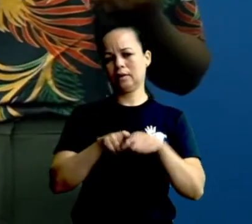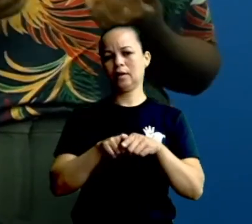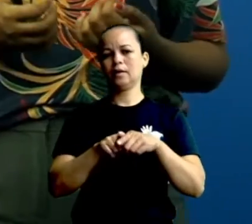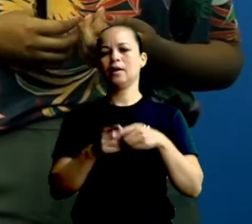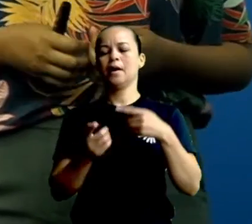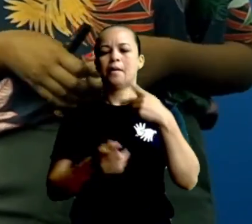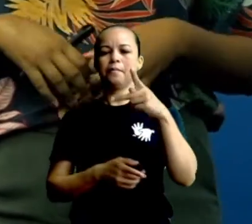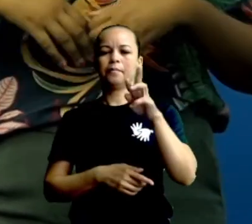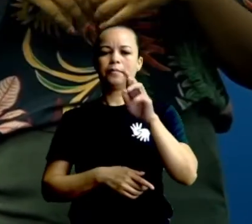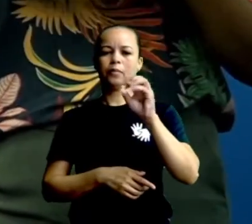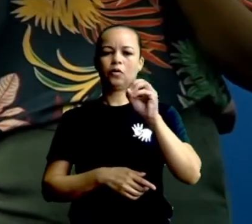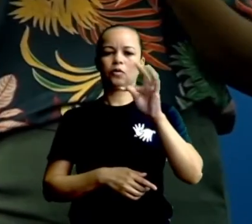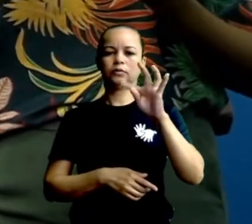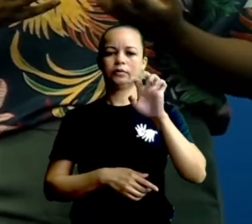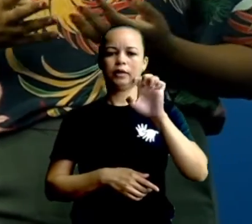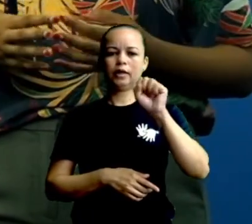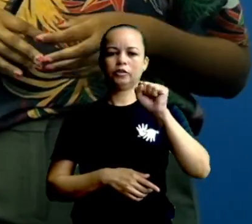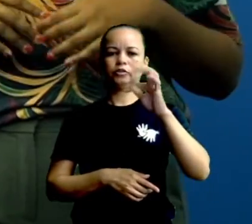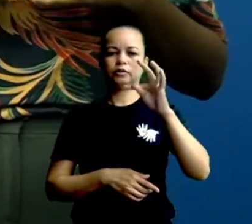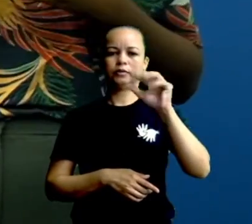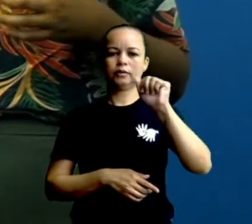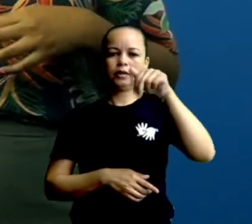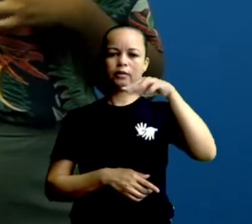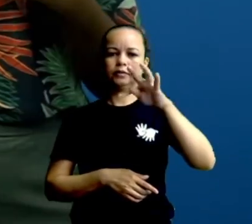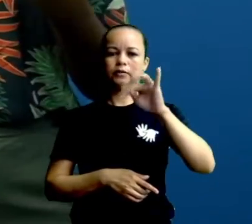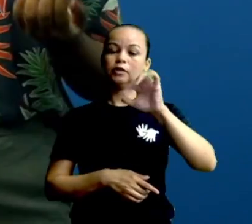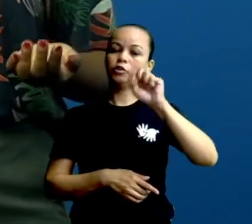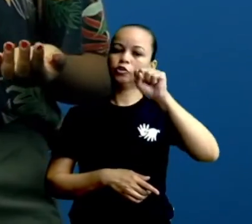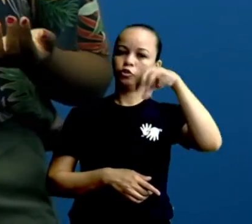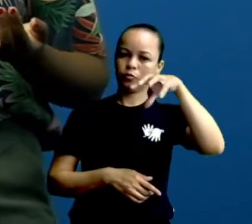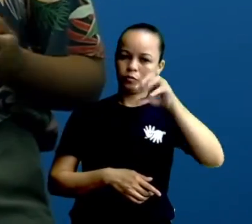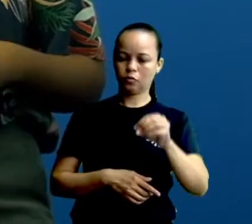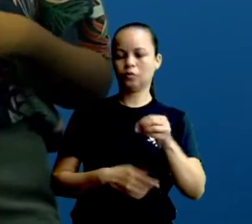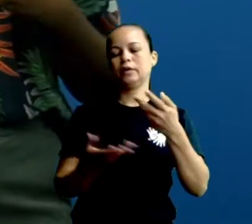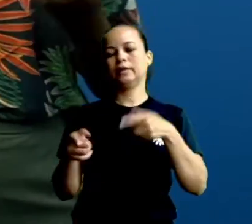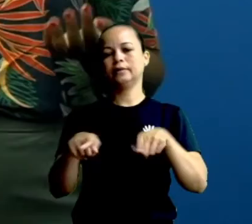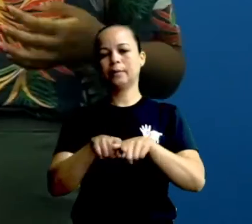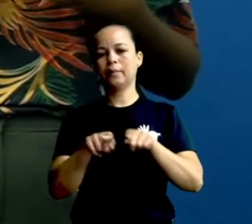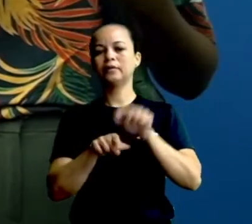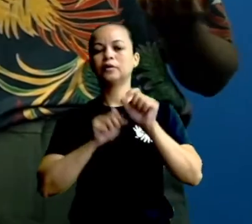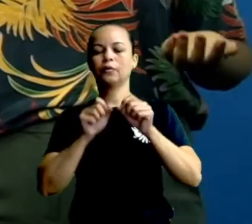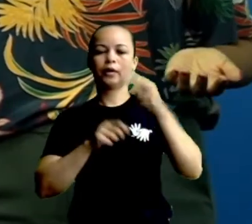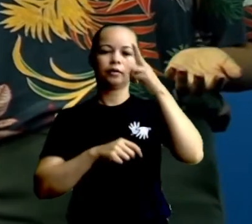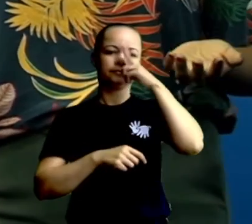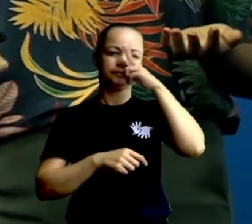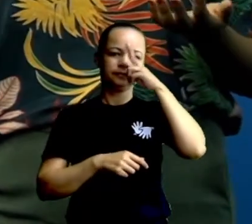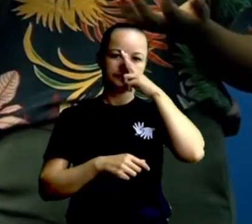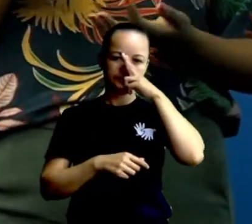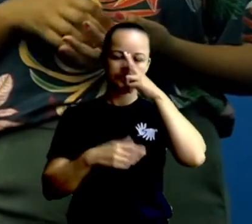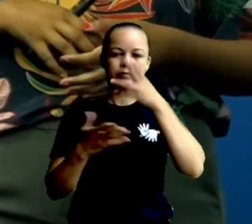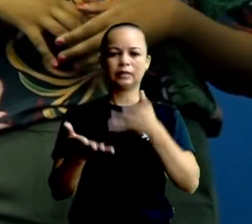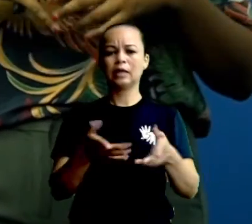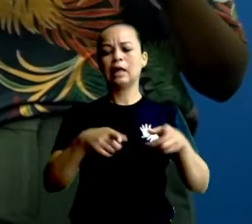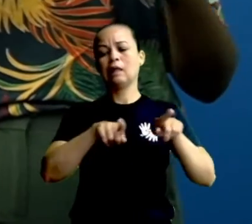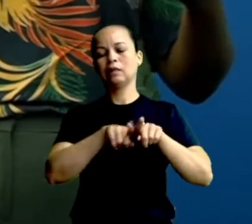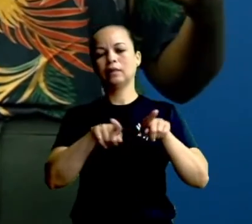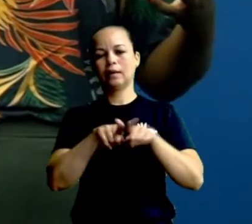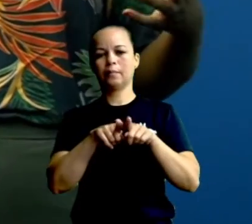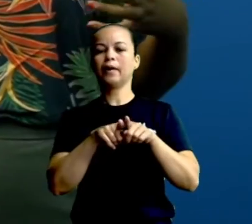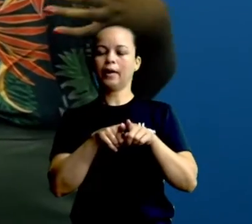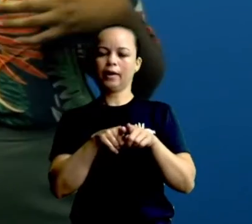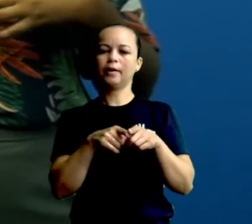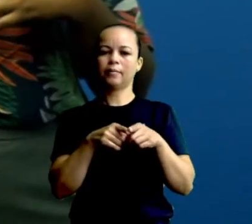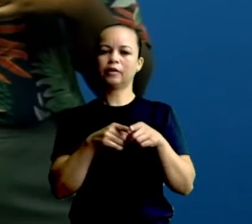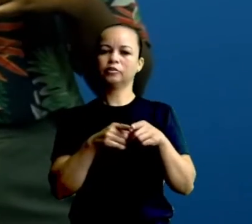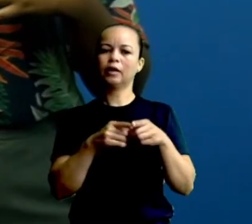protestantismo. Aqui nós conhecemos, eles se denominam como evangélicos, né? São as pessoas evangélicas, que também é